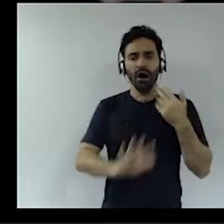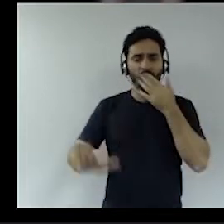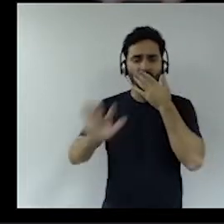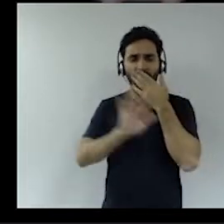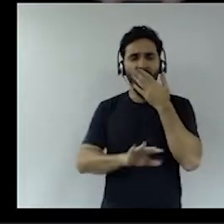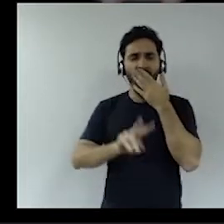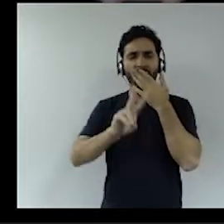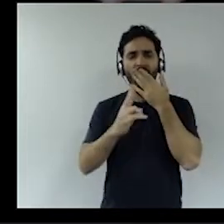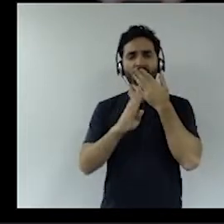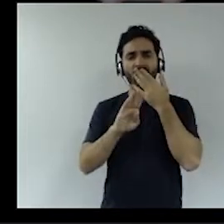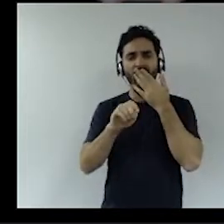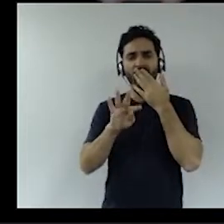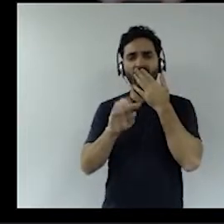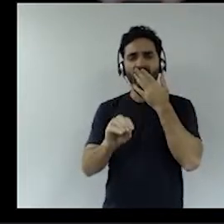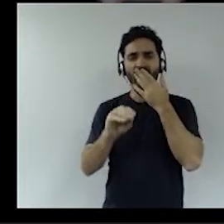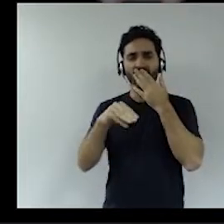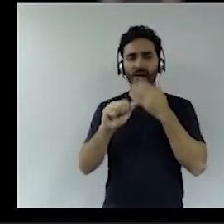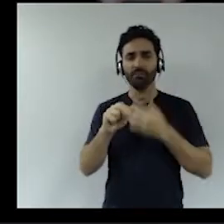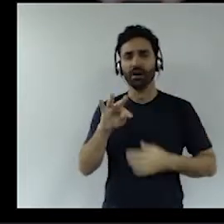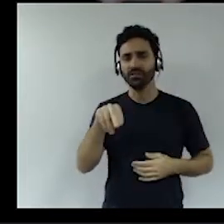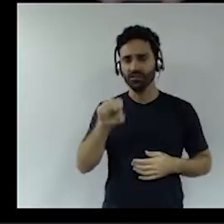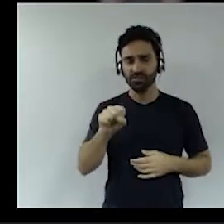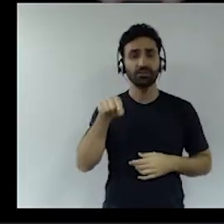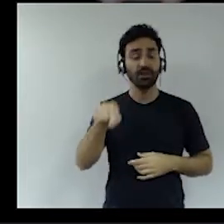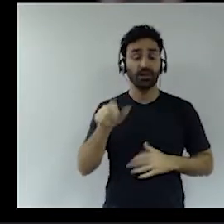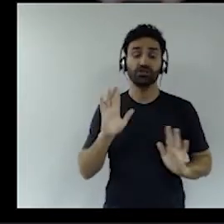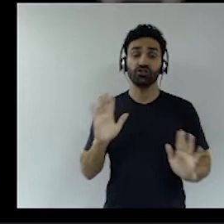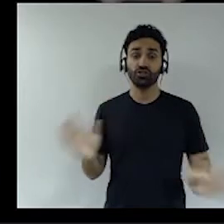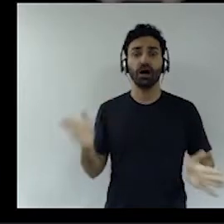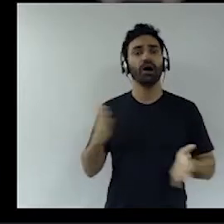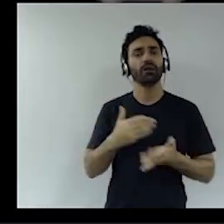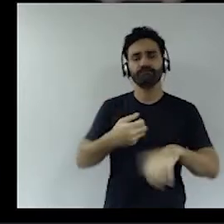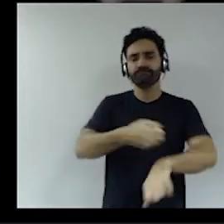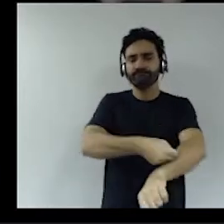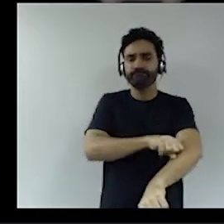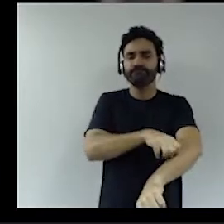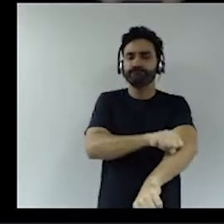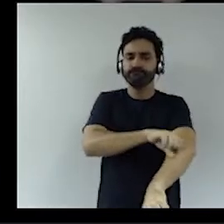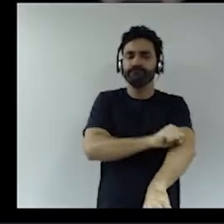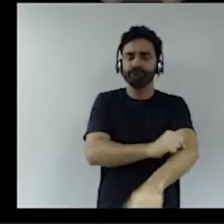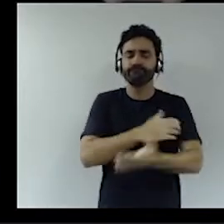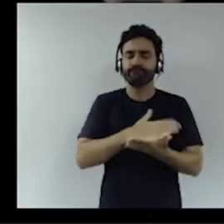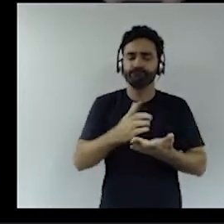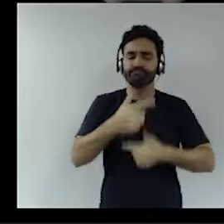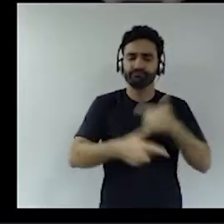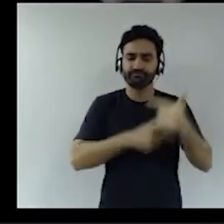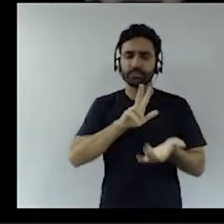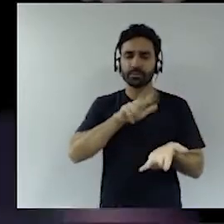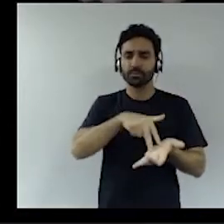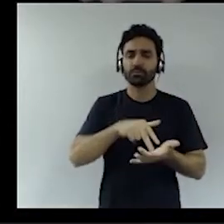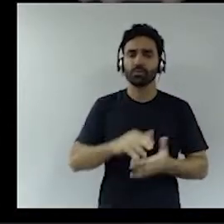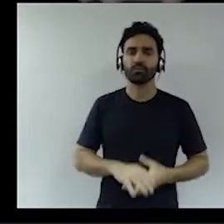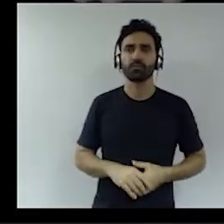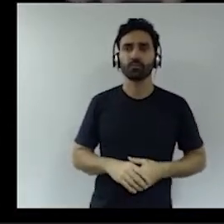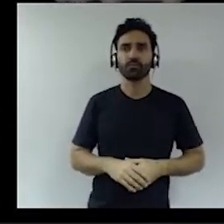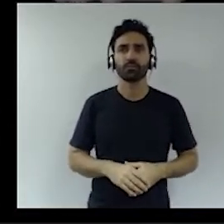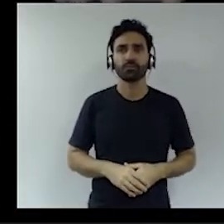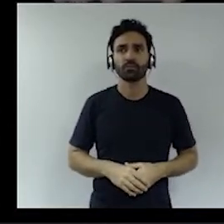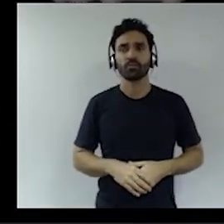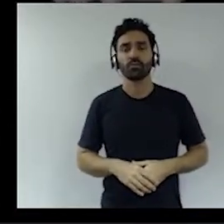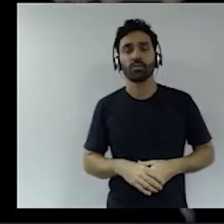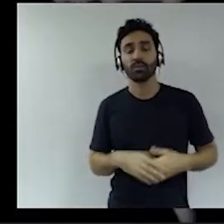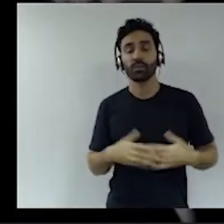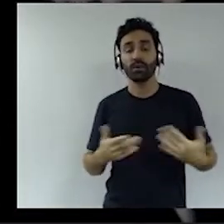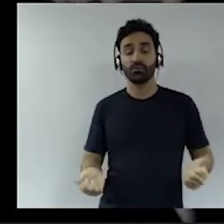Humberto Martins. Ele, desde o primeiro momento, ele arregaçou as mangas e caiu em campo. E foi lá, atuação do